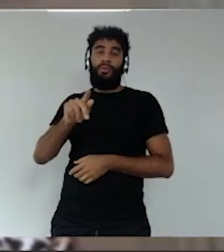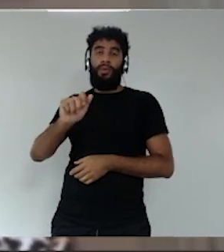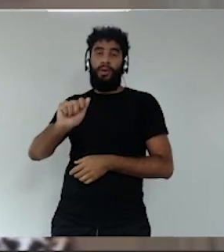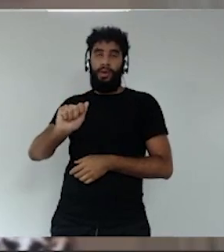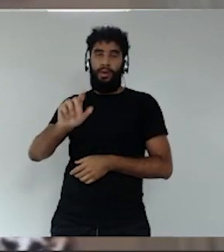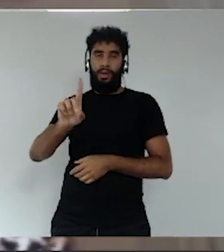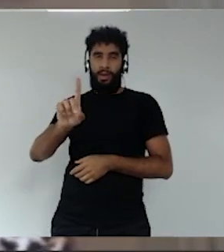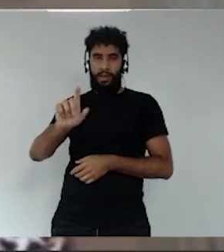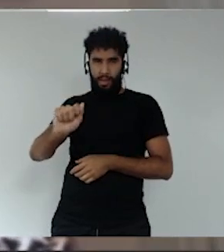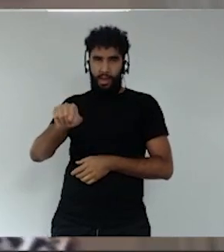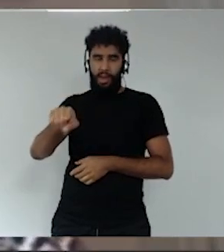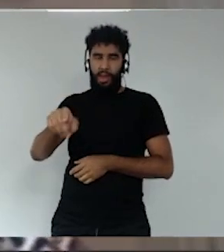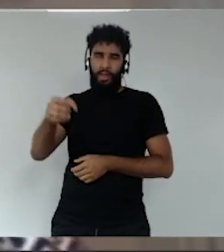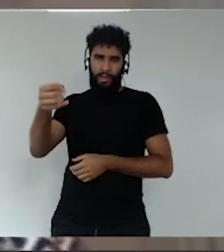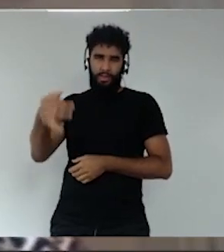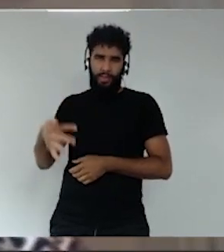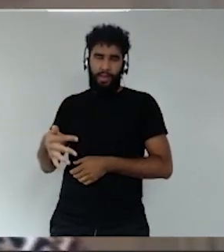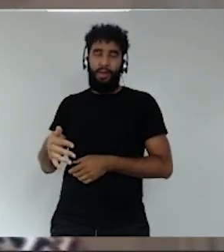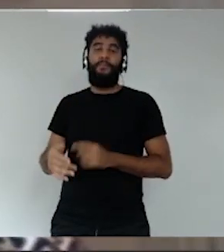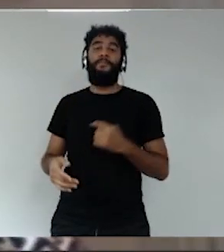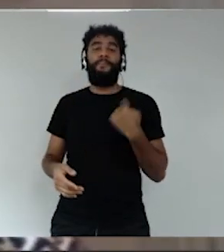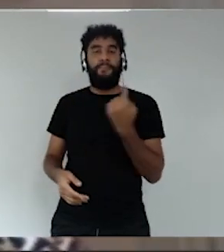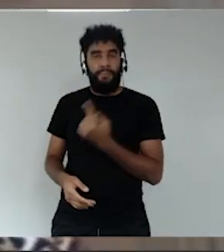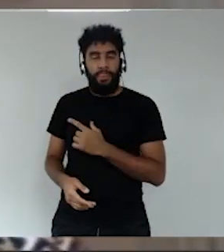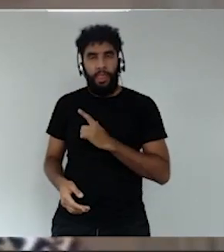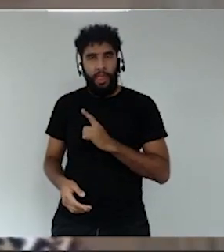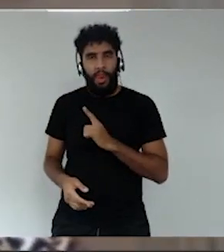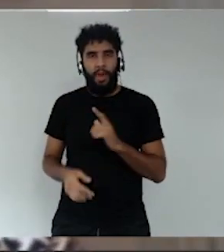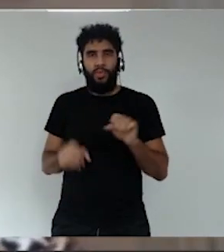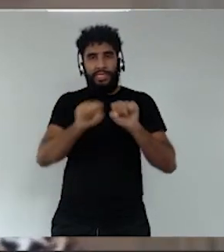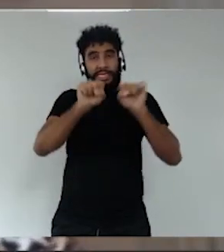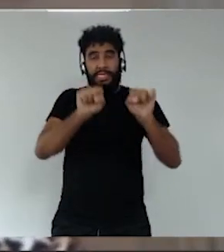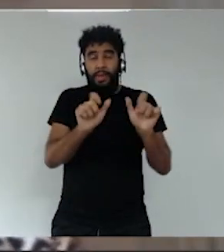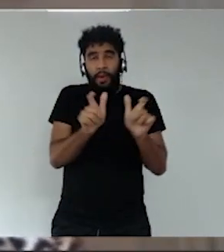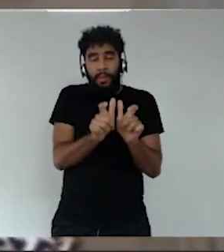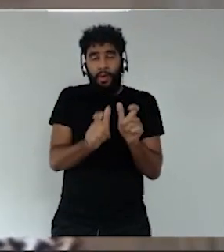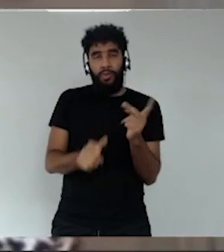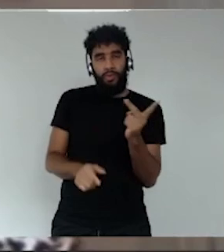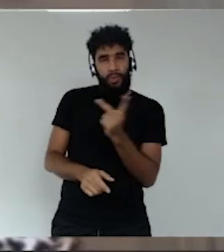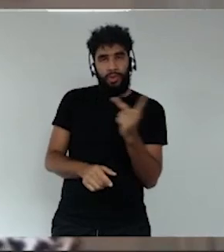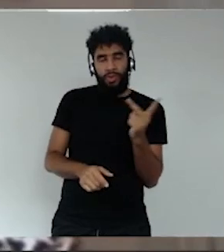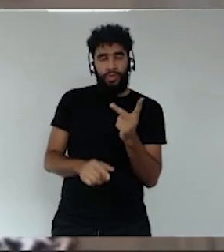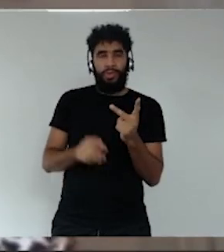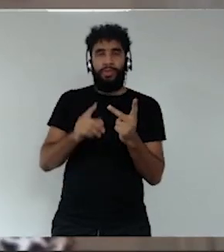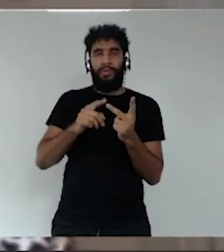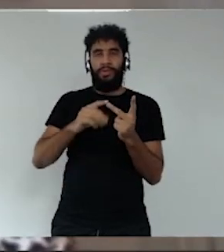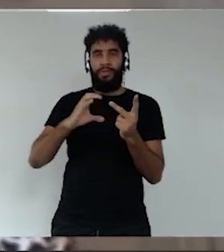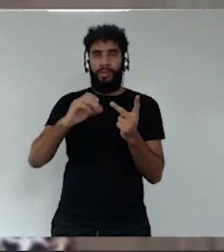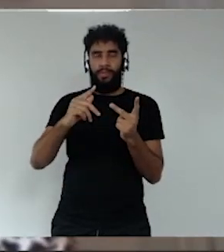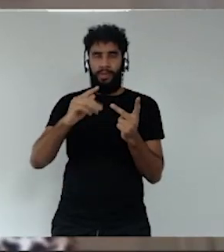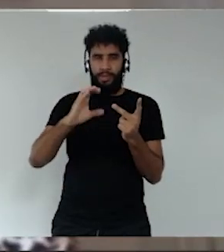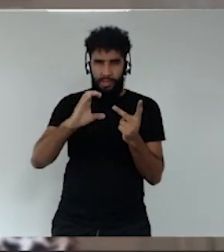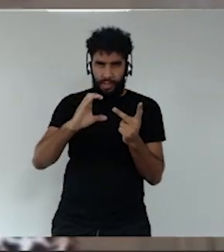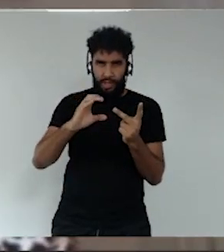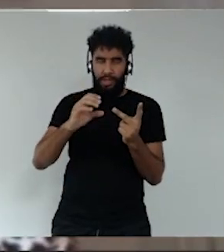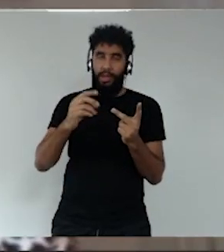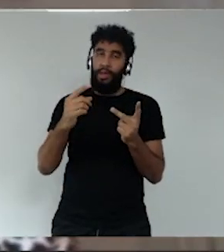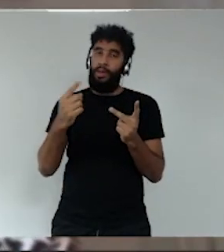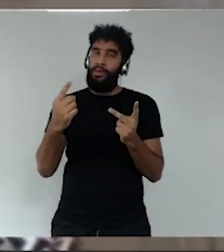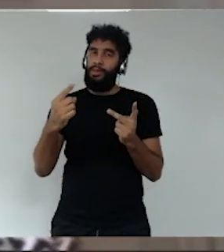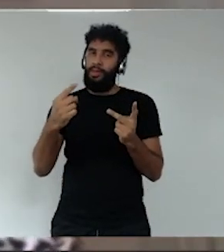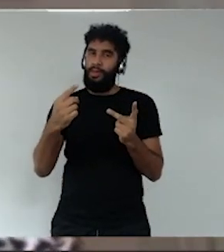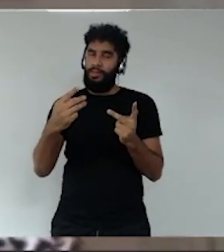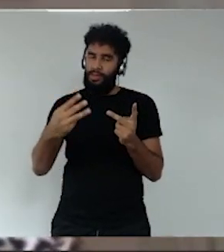Grinover costumava falar, né? Nós temos um mini sistema formado pelas duas leis, o CPC, a Lei de Mediação, a